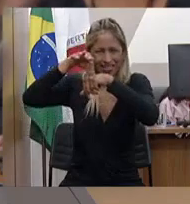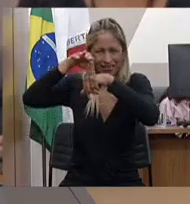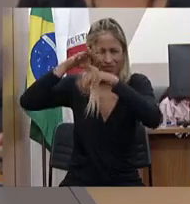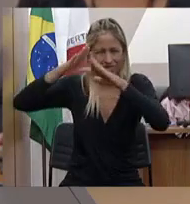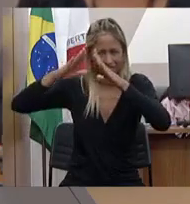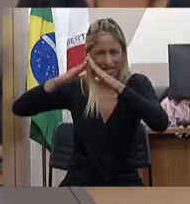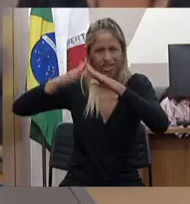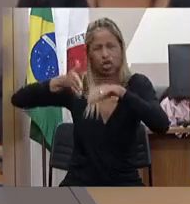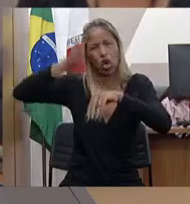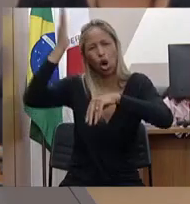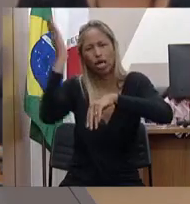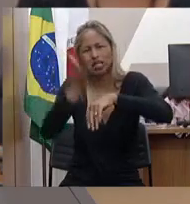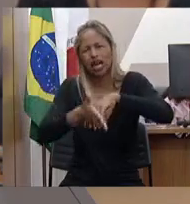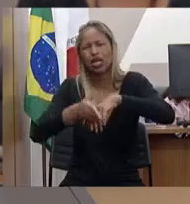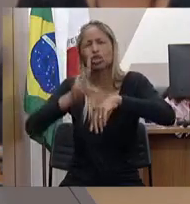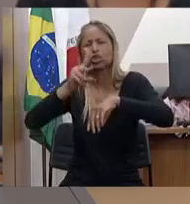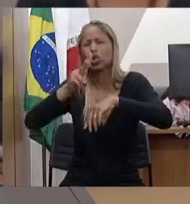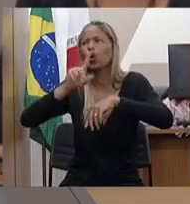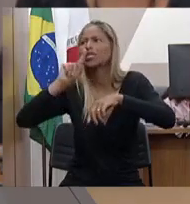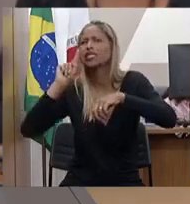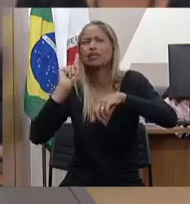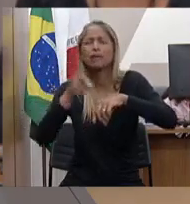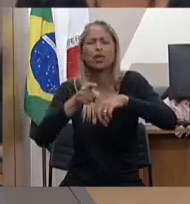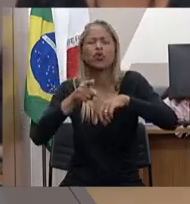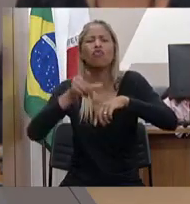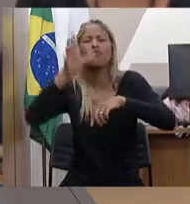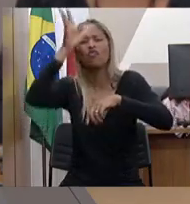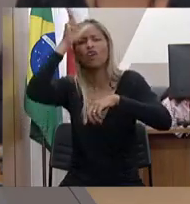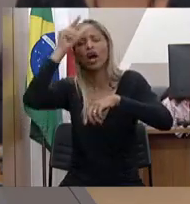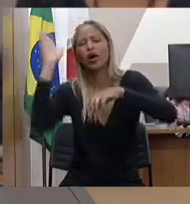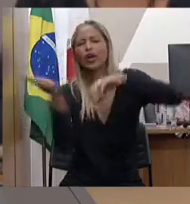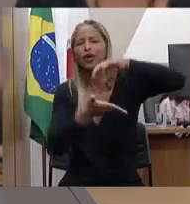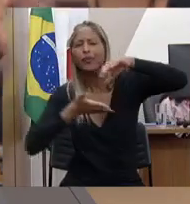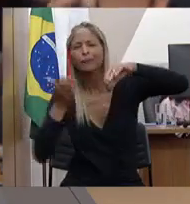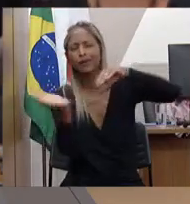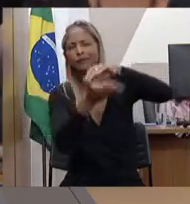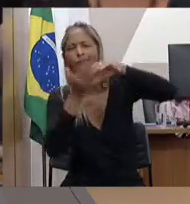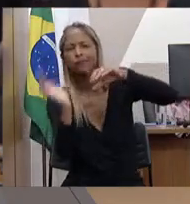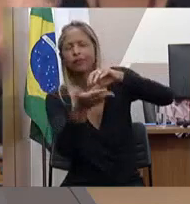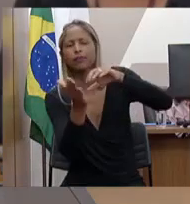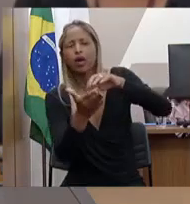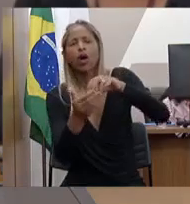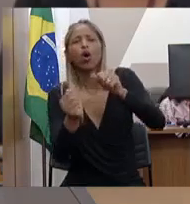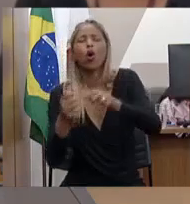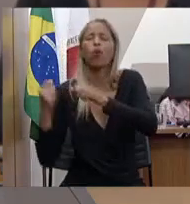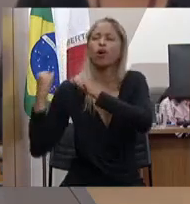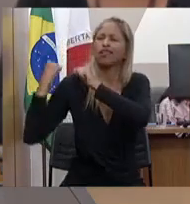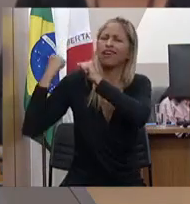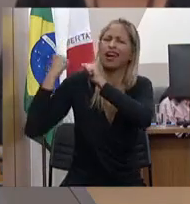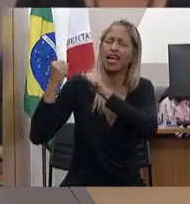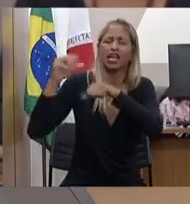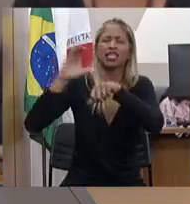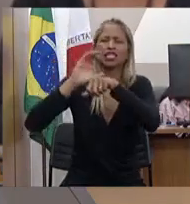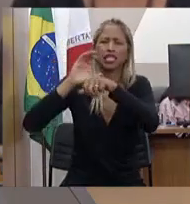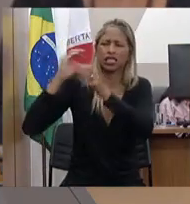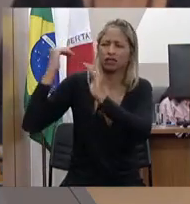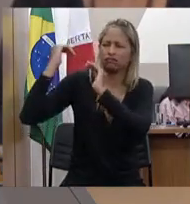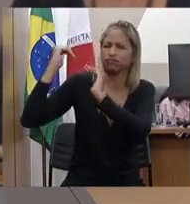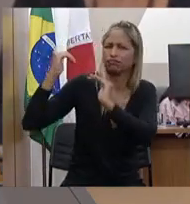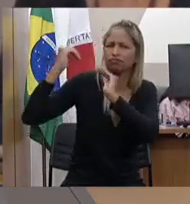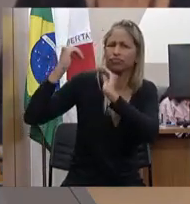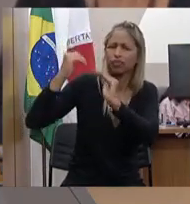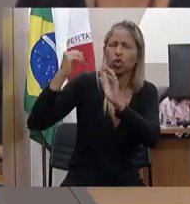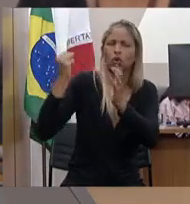cortando 2000 3 mil pescoço de frango por dia né ou quando a pessoa carrega saco de cimento aí no qualquer